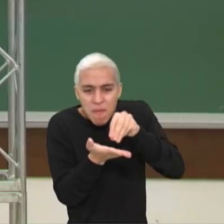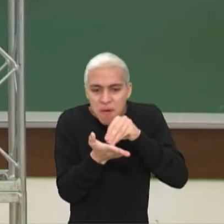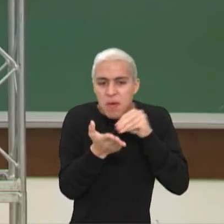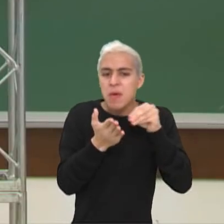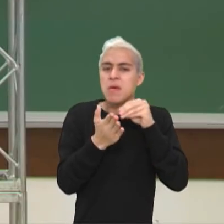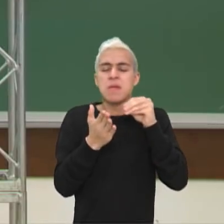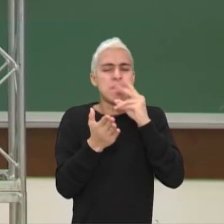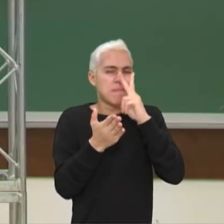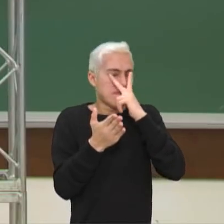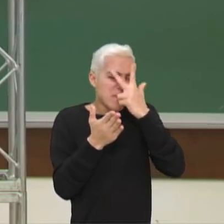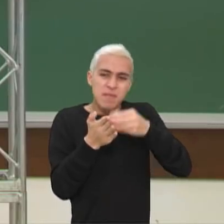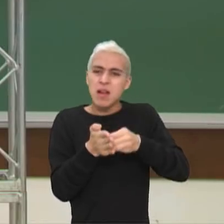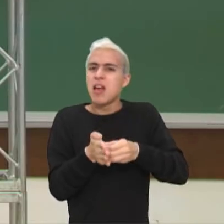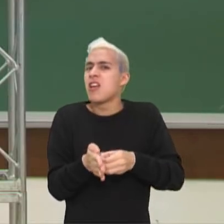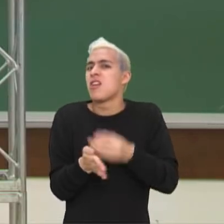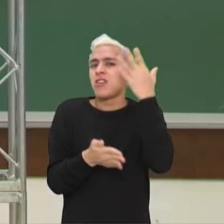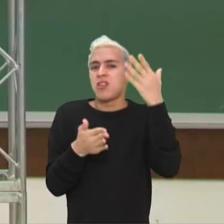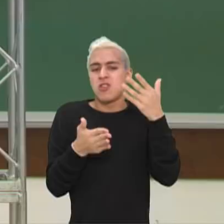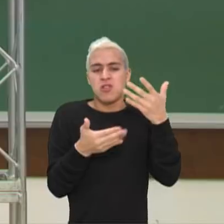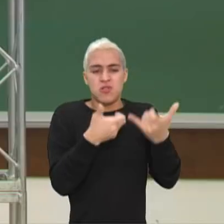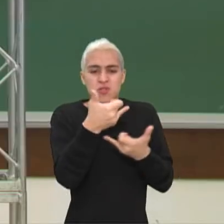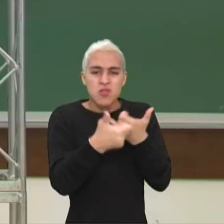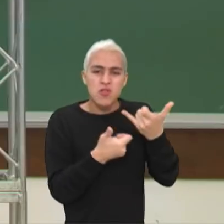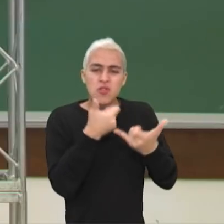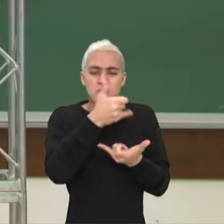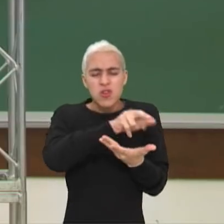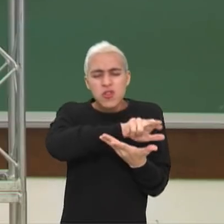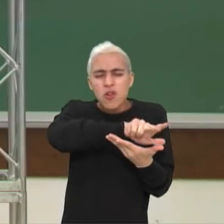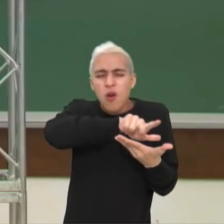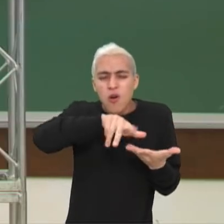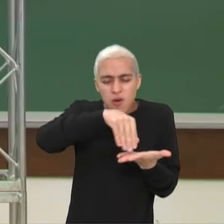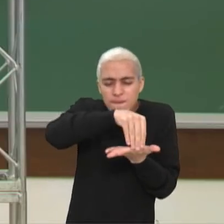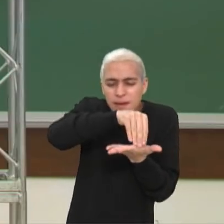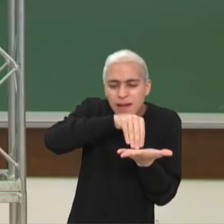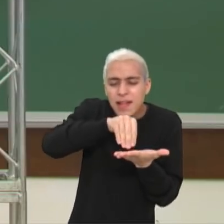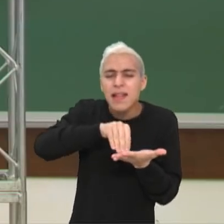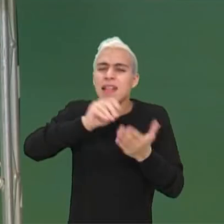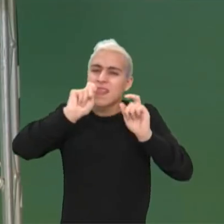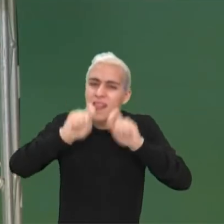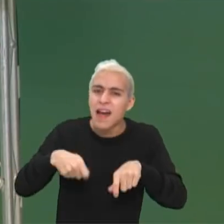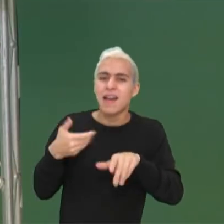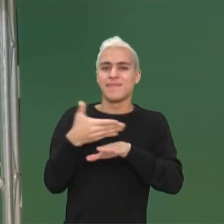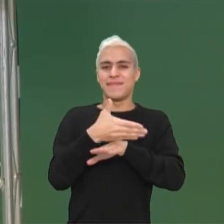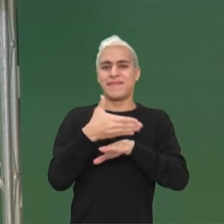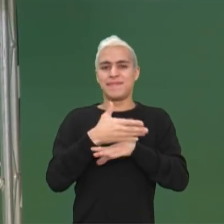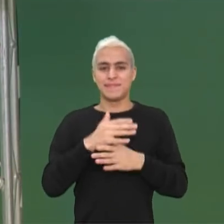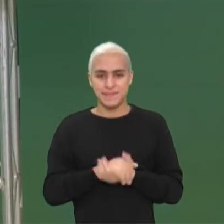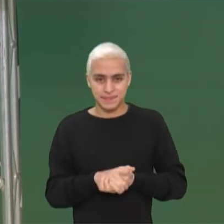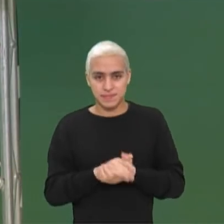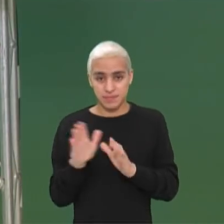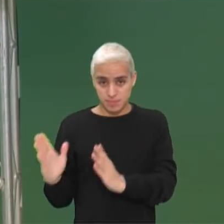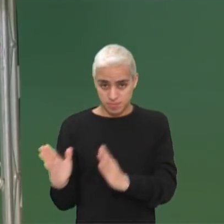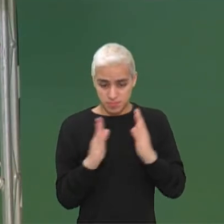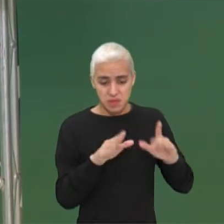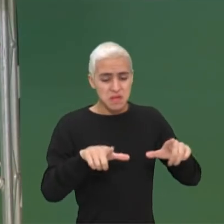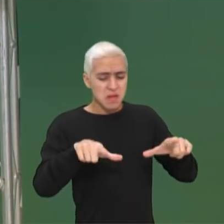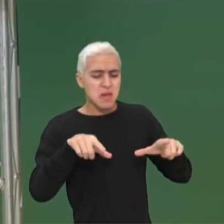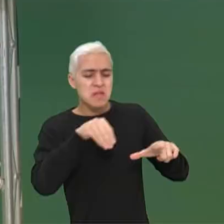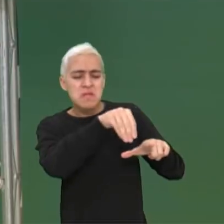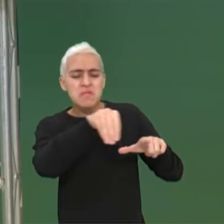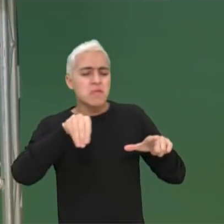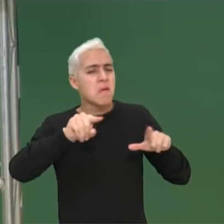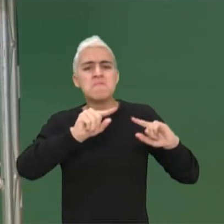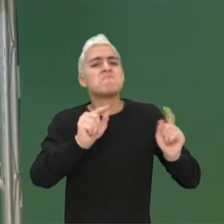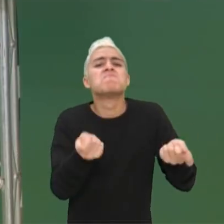né, os jogos de tabuleiro aí que a gente pode participar, né? O que os jogos trazem para nós, né? O que a